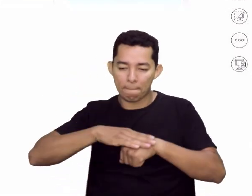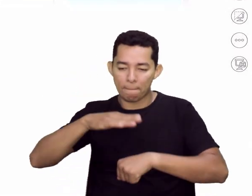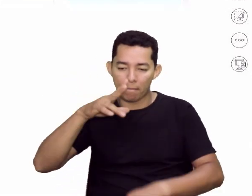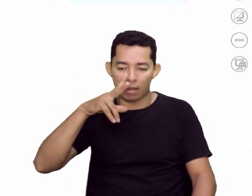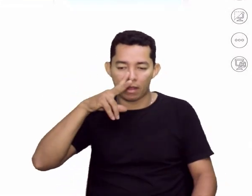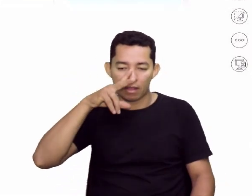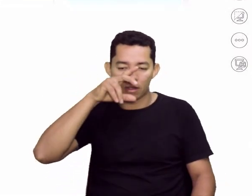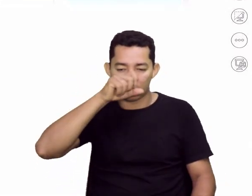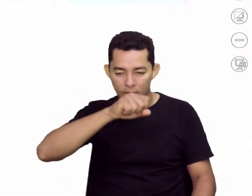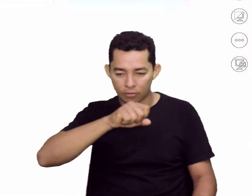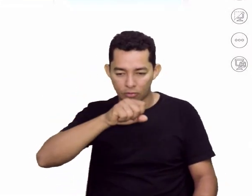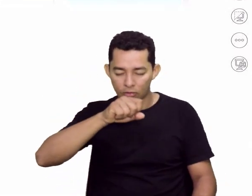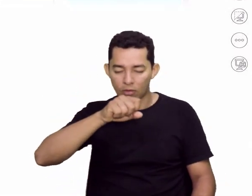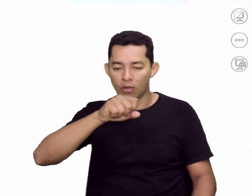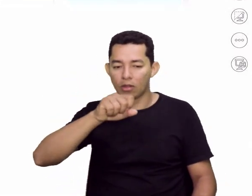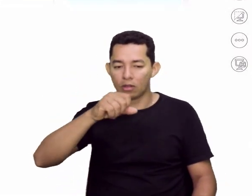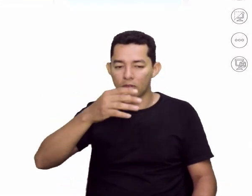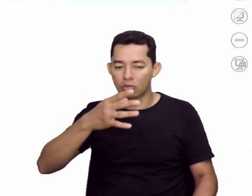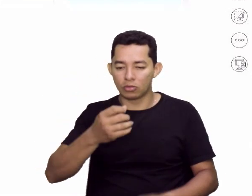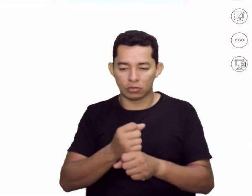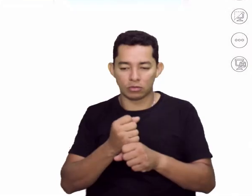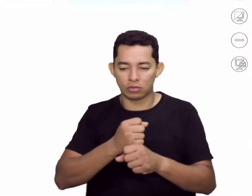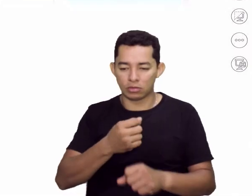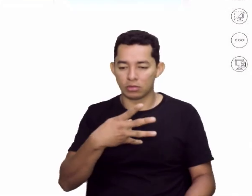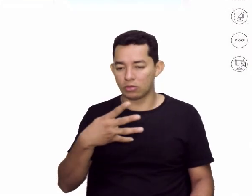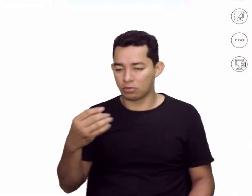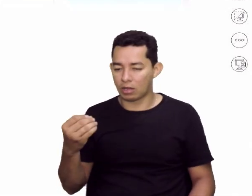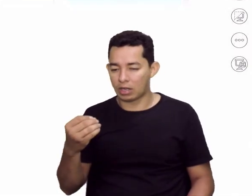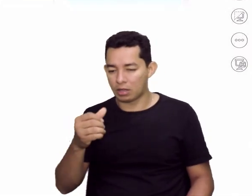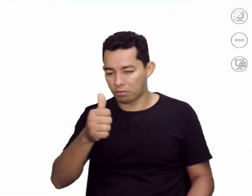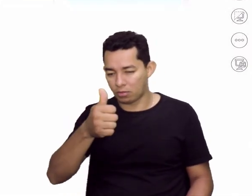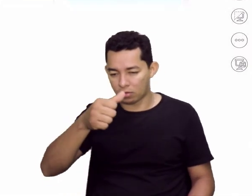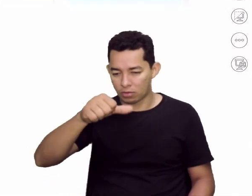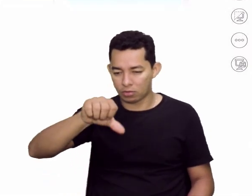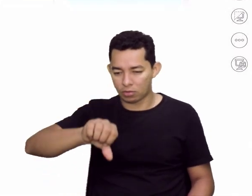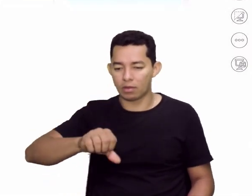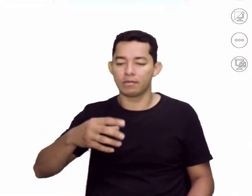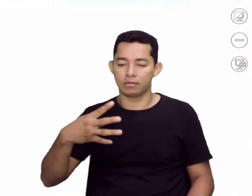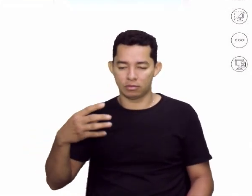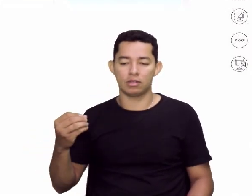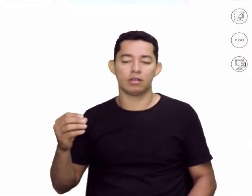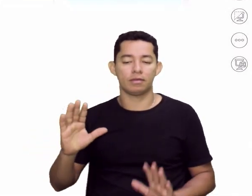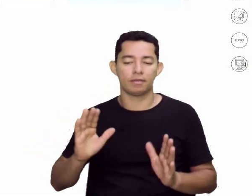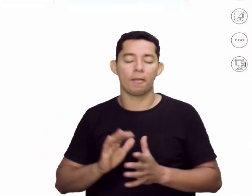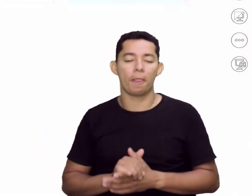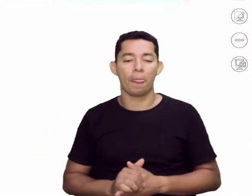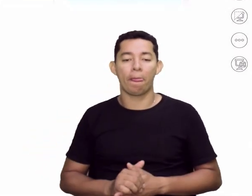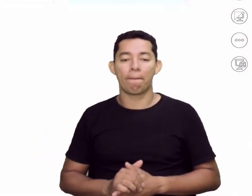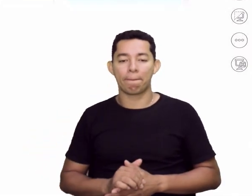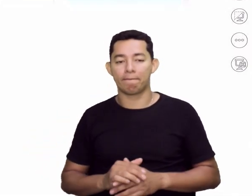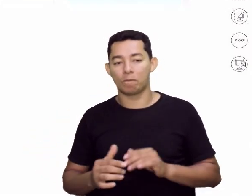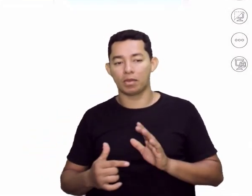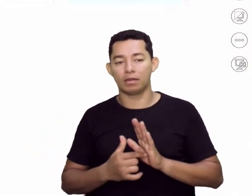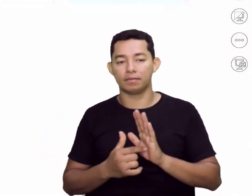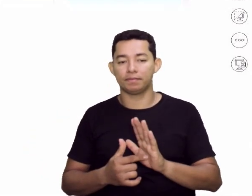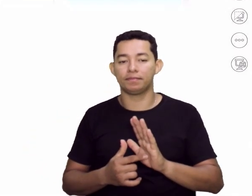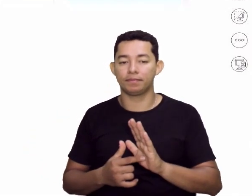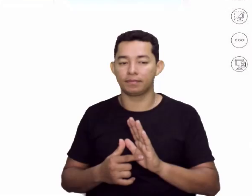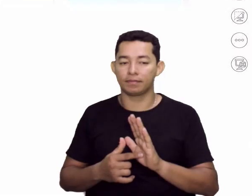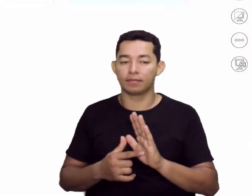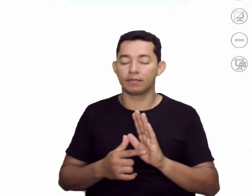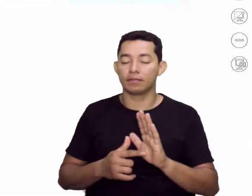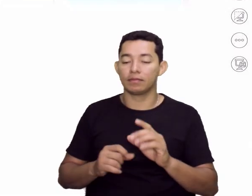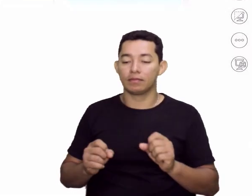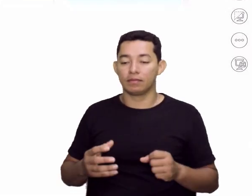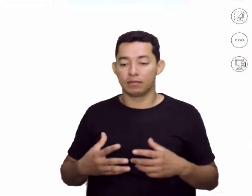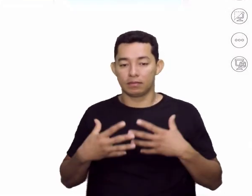de 40, né, de 1940. Enfatizava a capacidade expressiva das